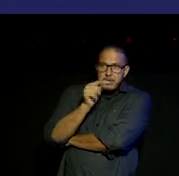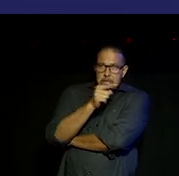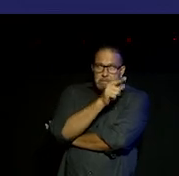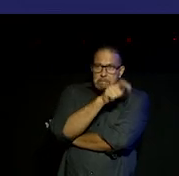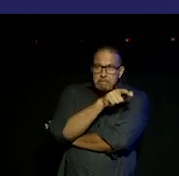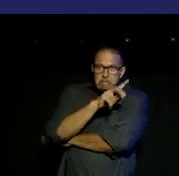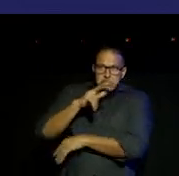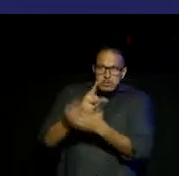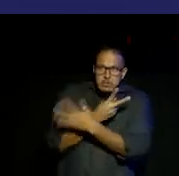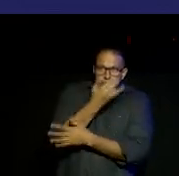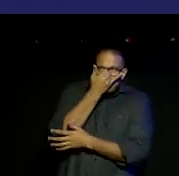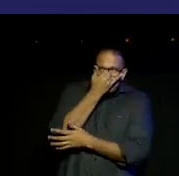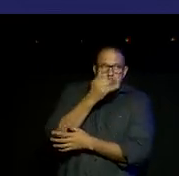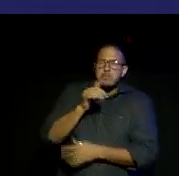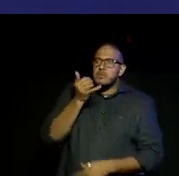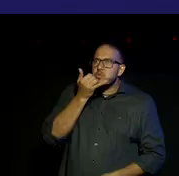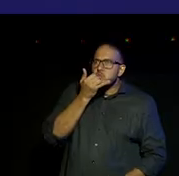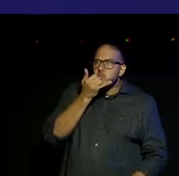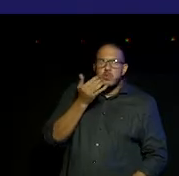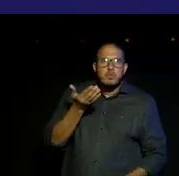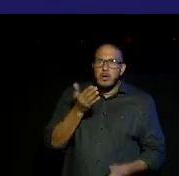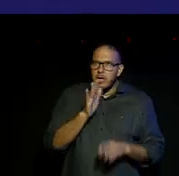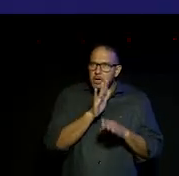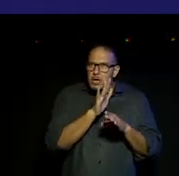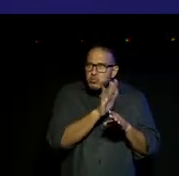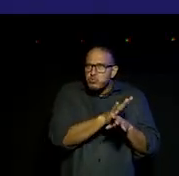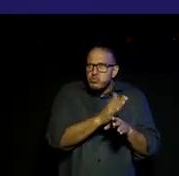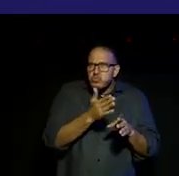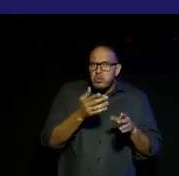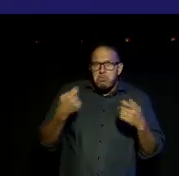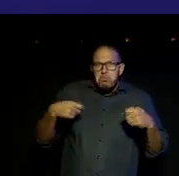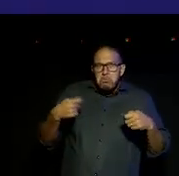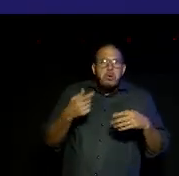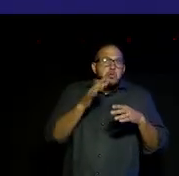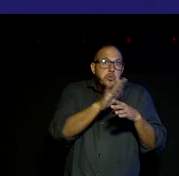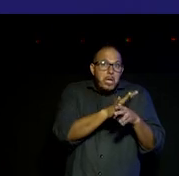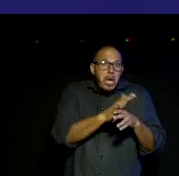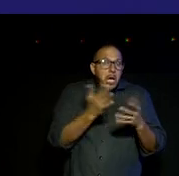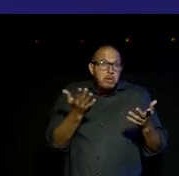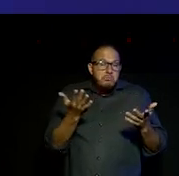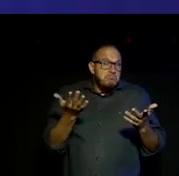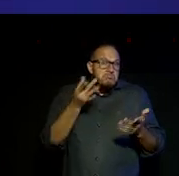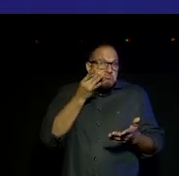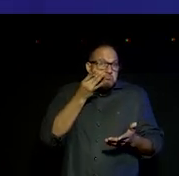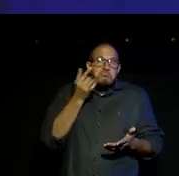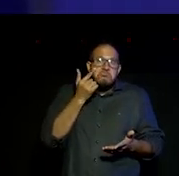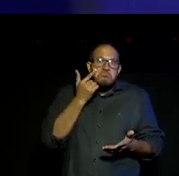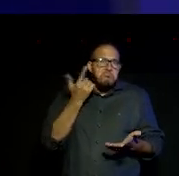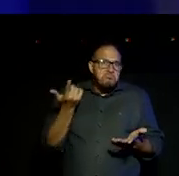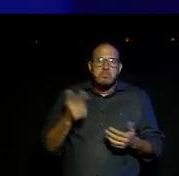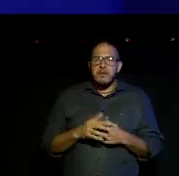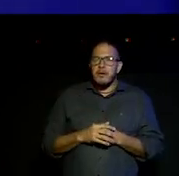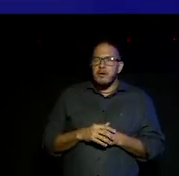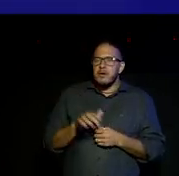numa fria. Deixa eu ver se eu posso ajudar, né? Deixa eu ir lá oferecer os meus pobres serviços humanitários, ver se eu posso